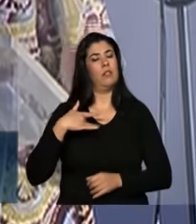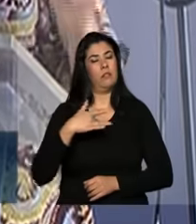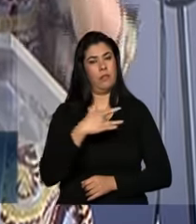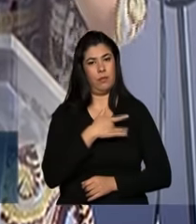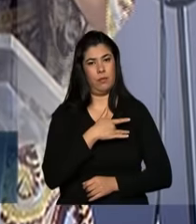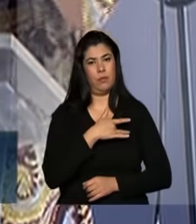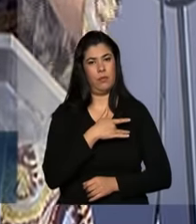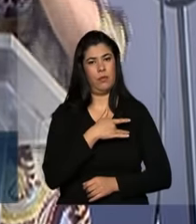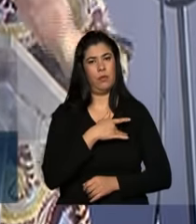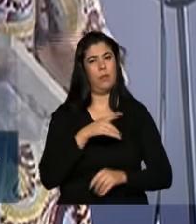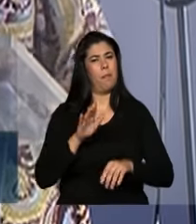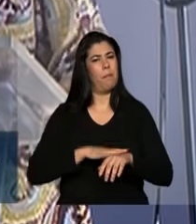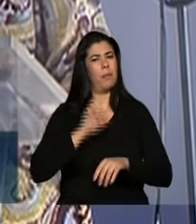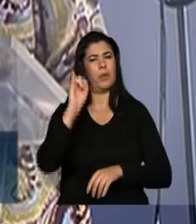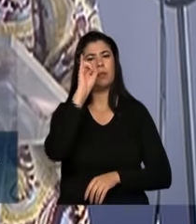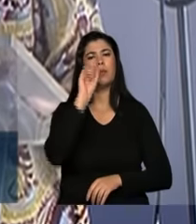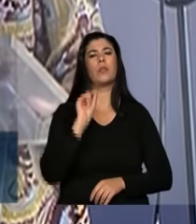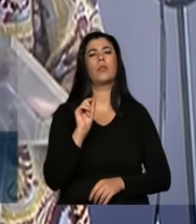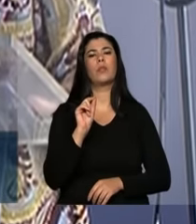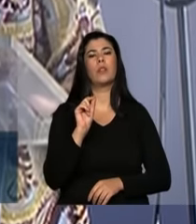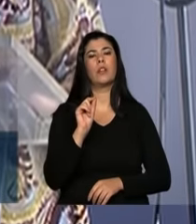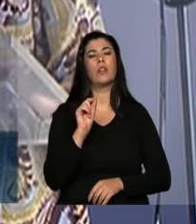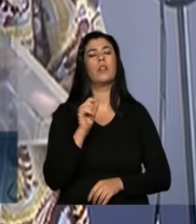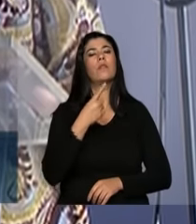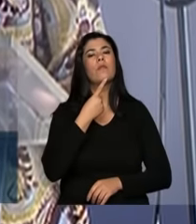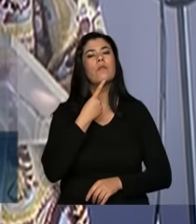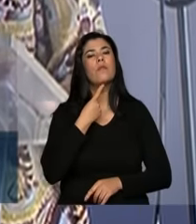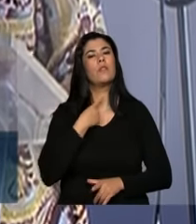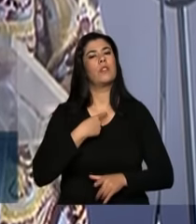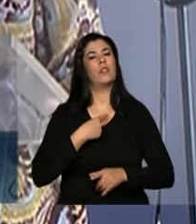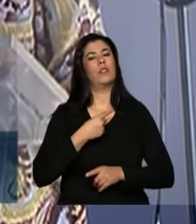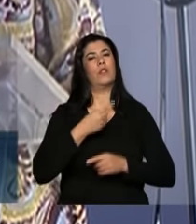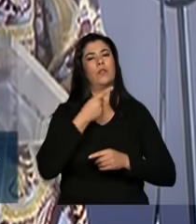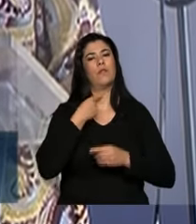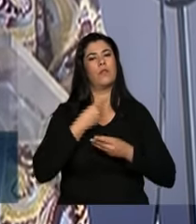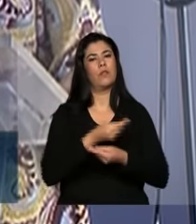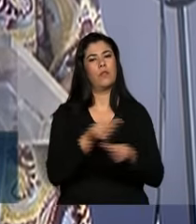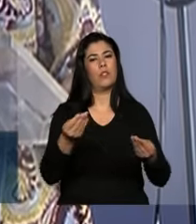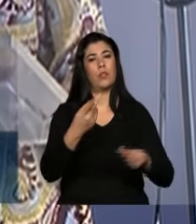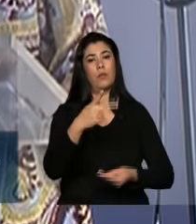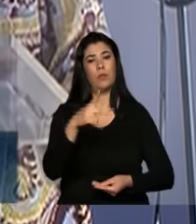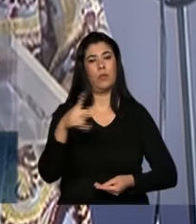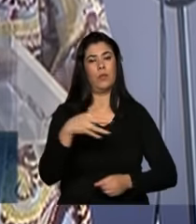saúde, mas, sobretudo, eu desejo que